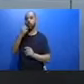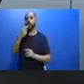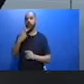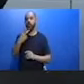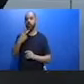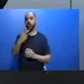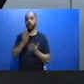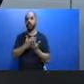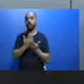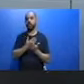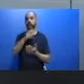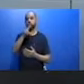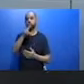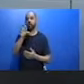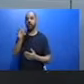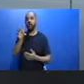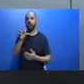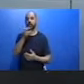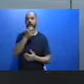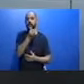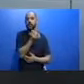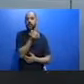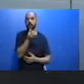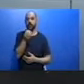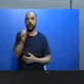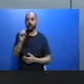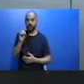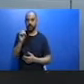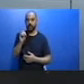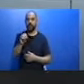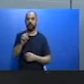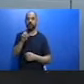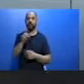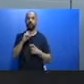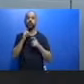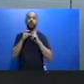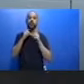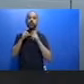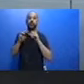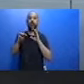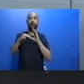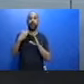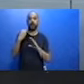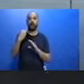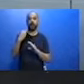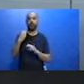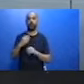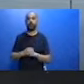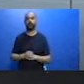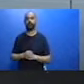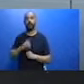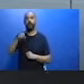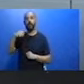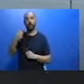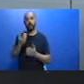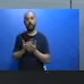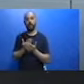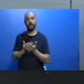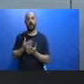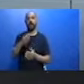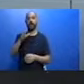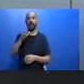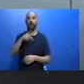5970 dúvidas correção das atividades da tarefa por semana para o professor próxima aula